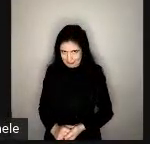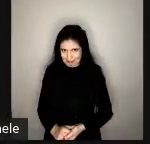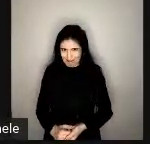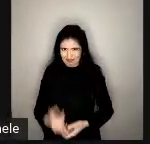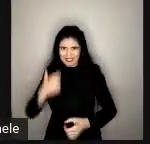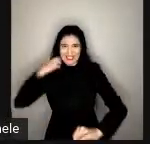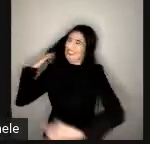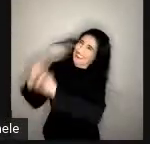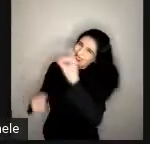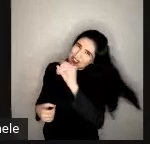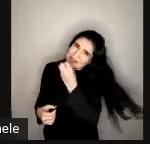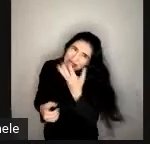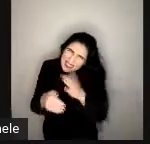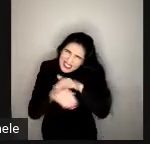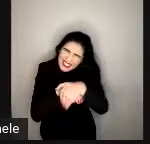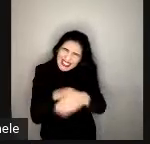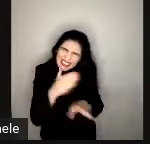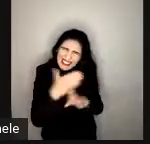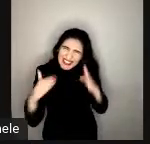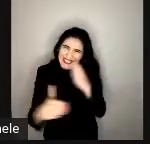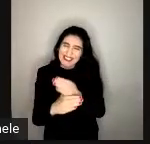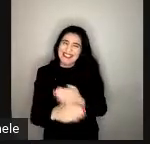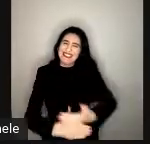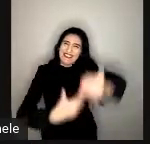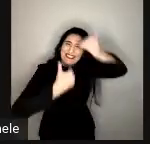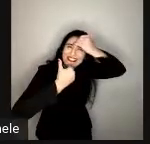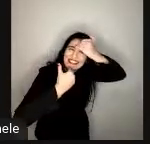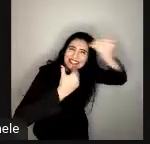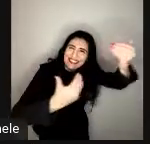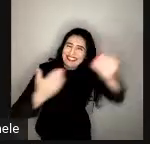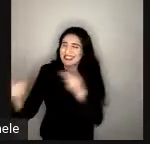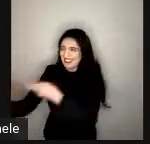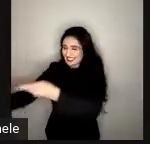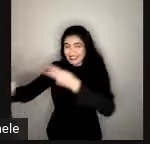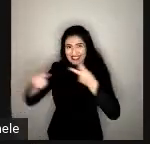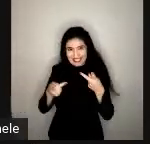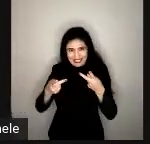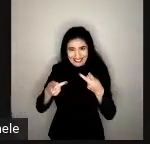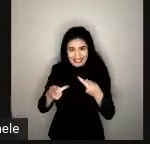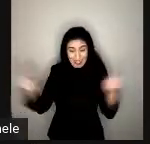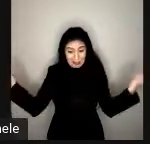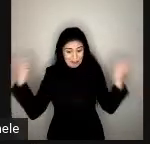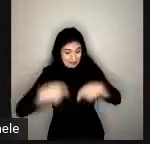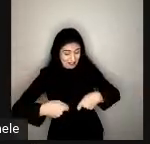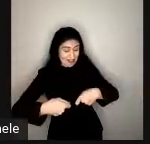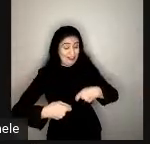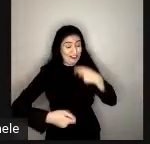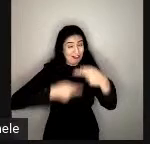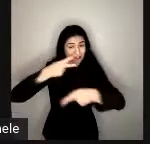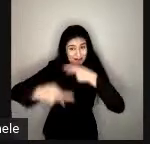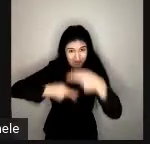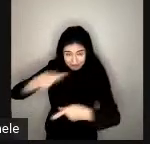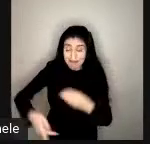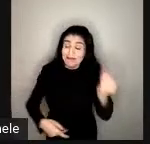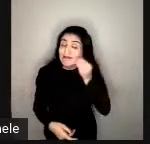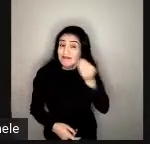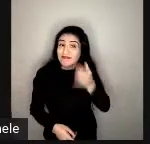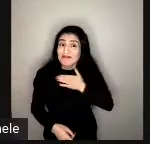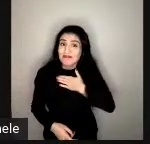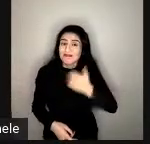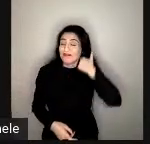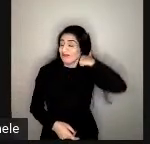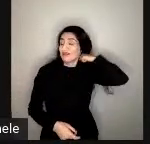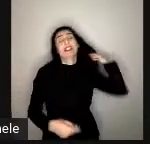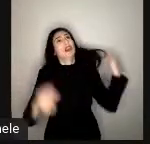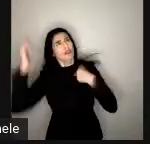Oi, boa noite a todos. Obrigada por esse convite, poder contar um pouquinho da minha experiência. Que eu